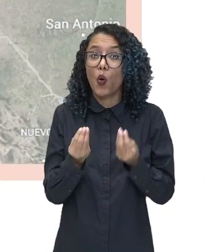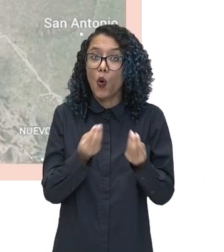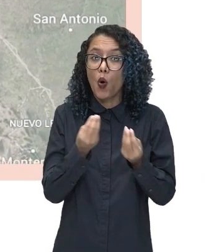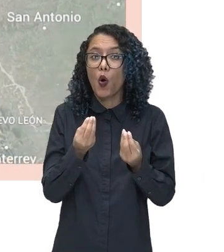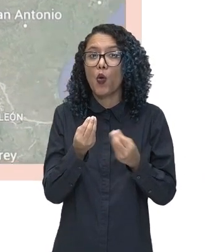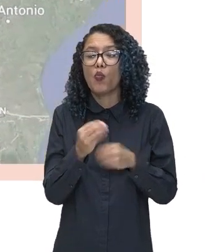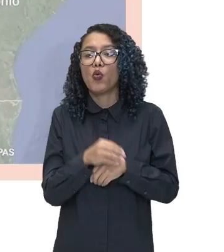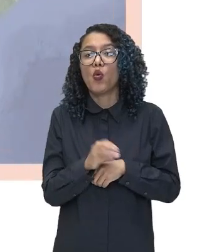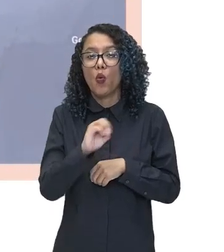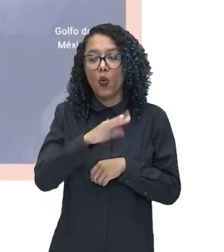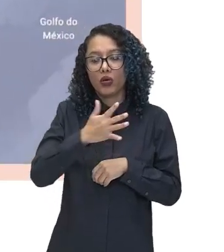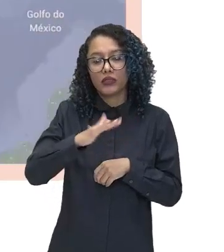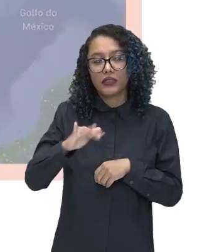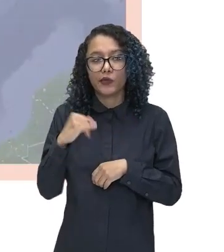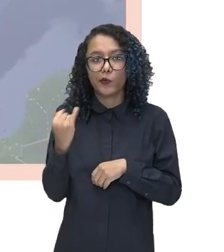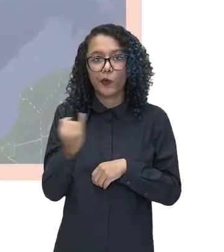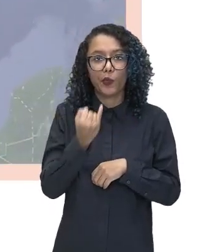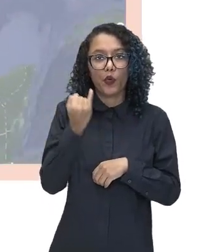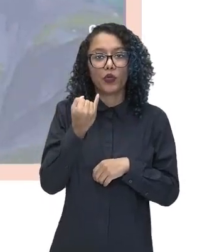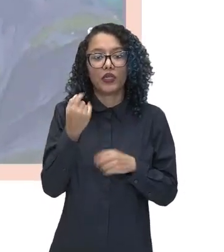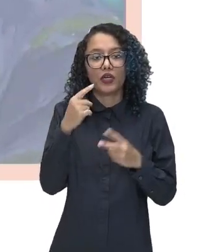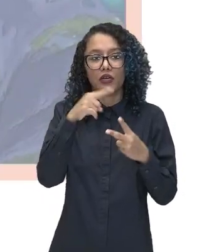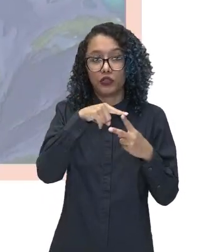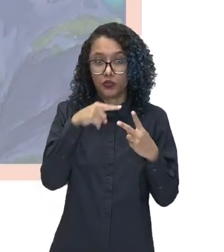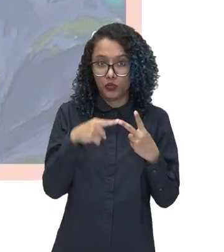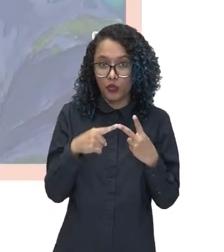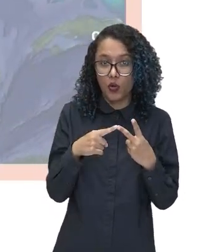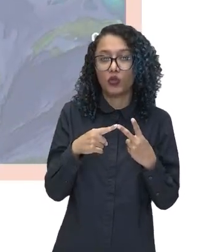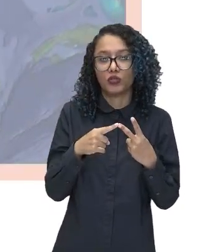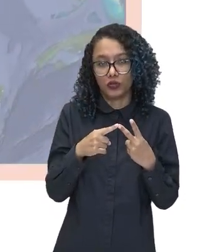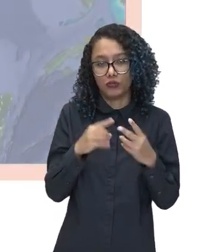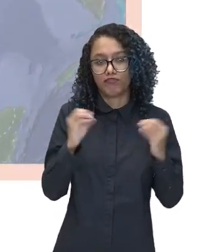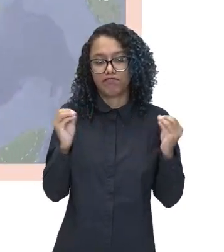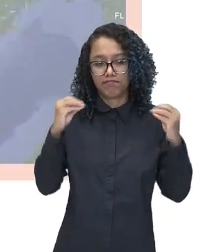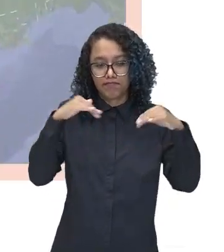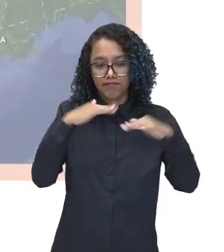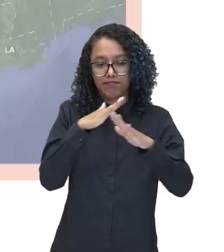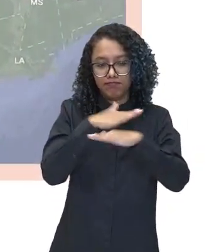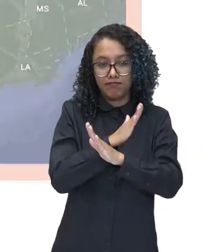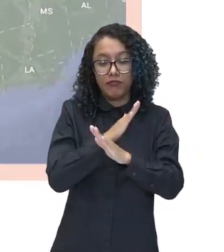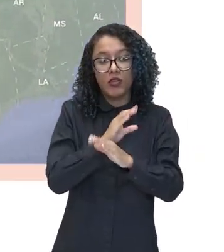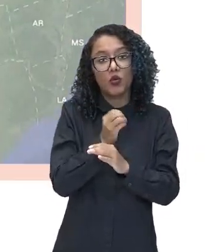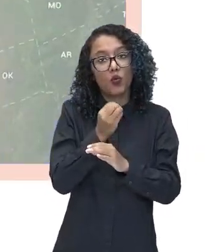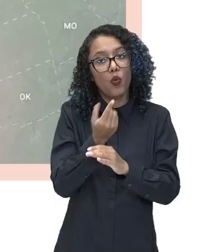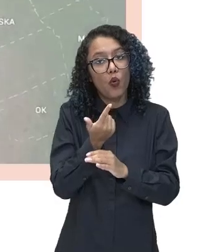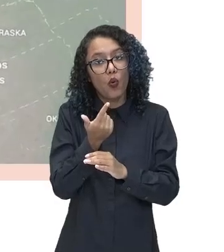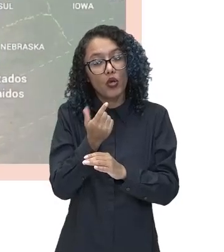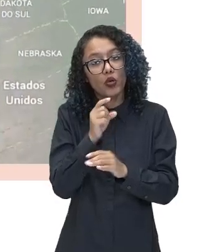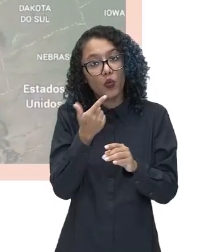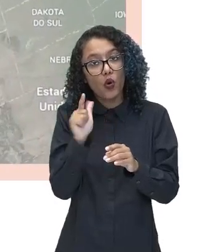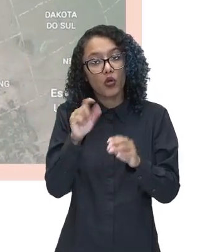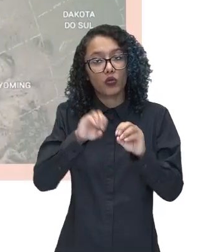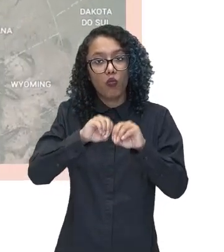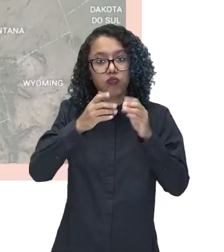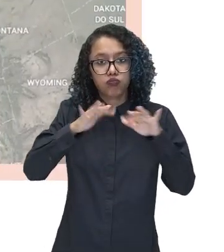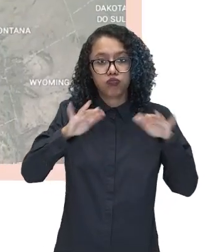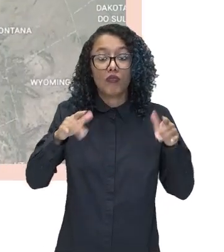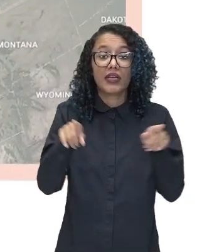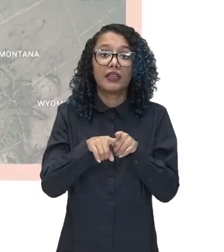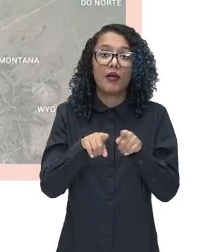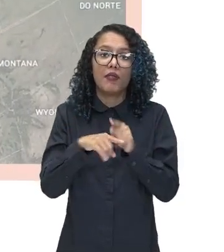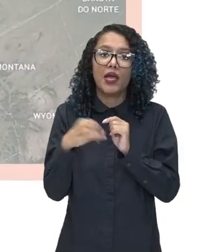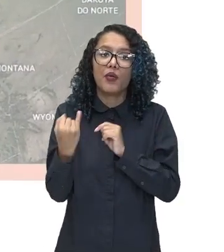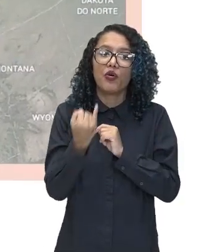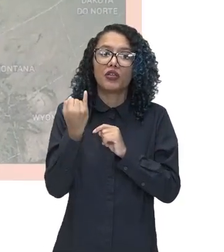do Atlântico. Mas, além desses estados, não podemos esquecer também aí a